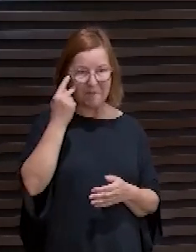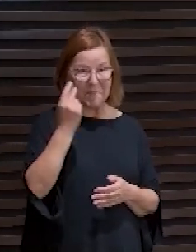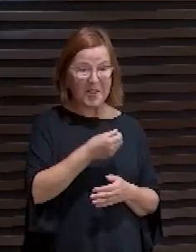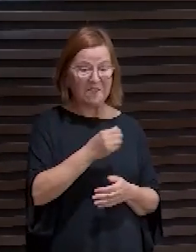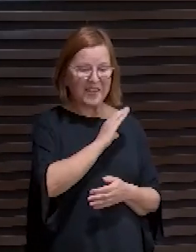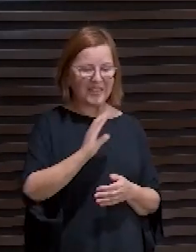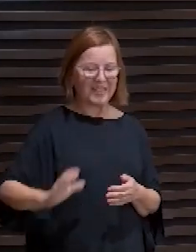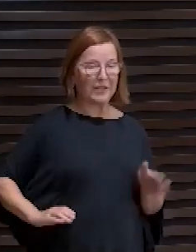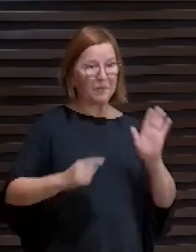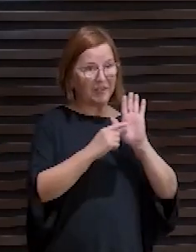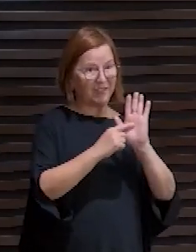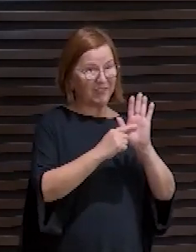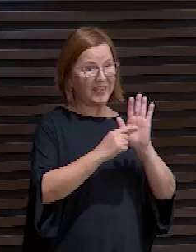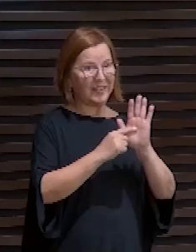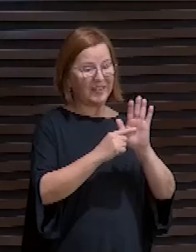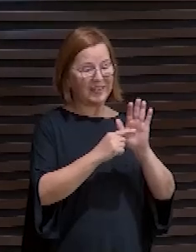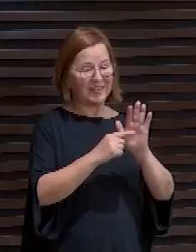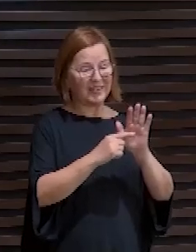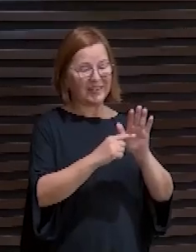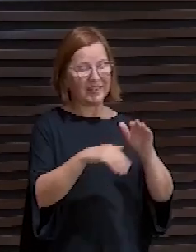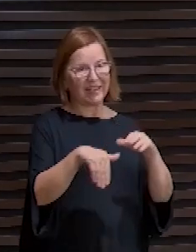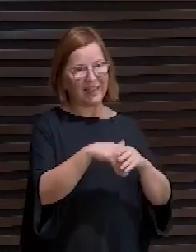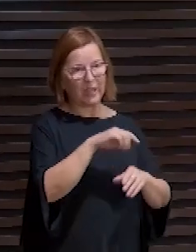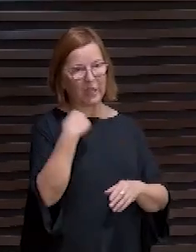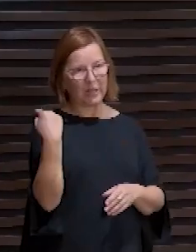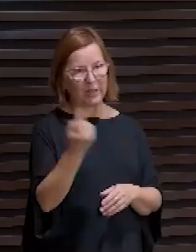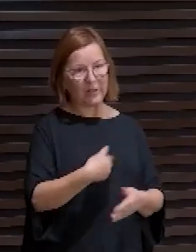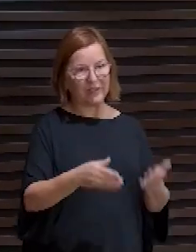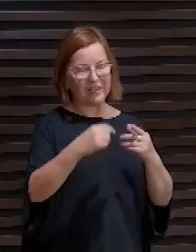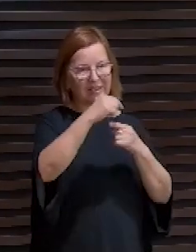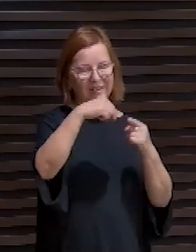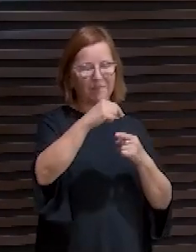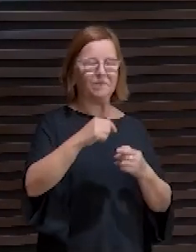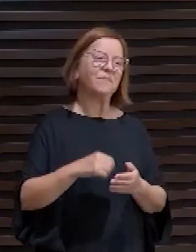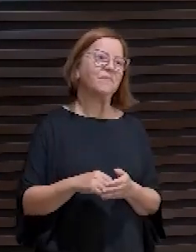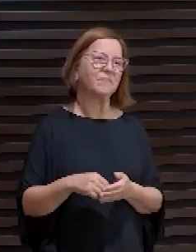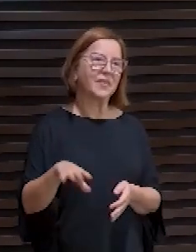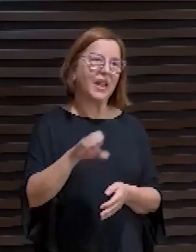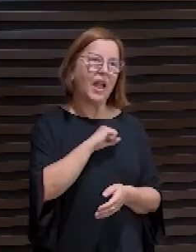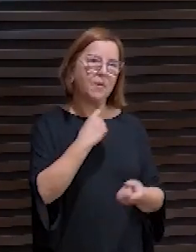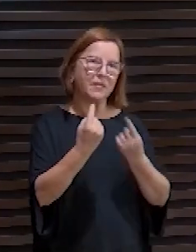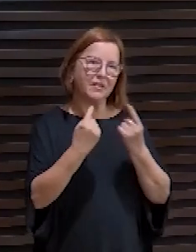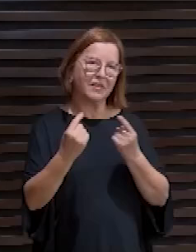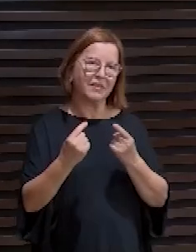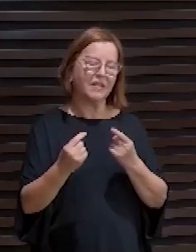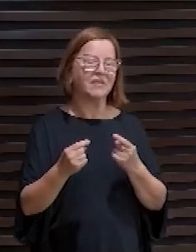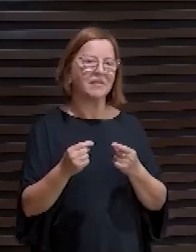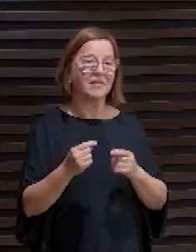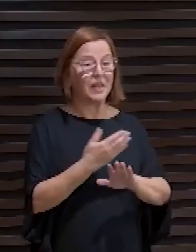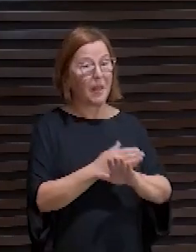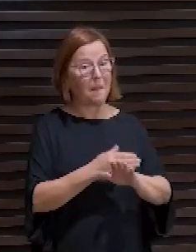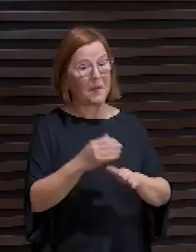nós, nos santificando. Considerarmos uns aos outros é outro aspecto prático da fé